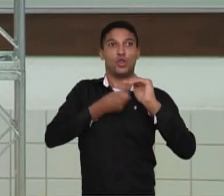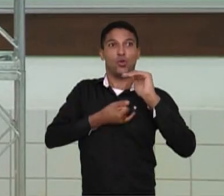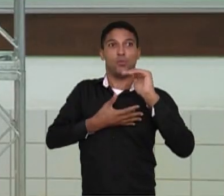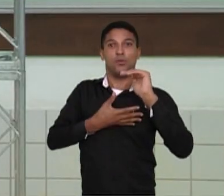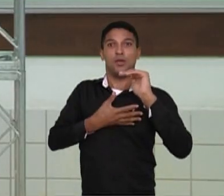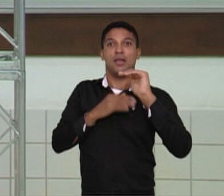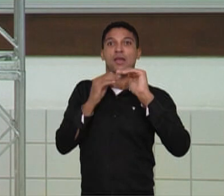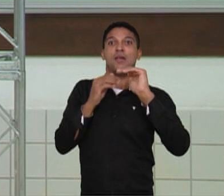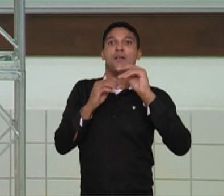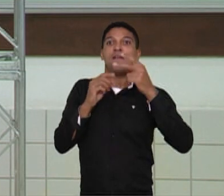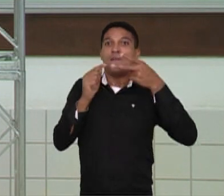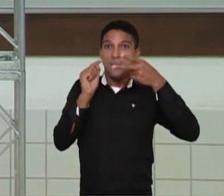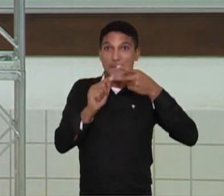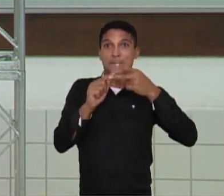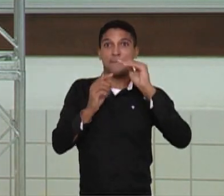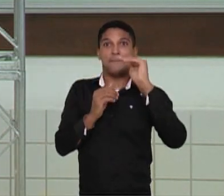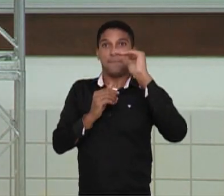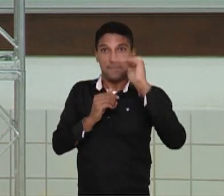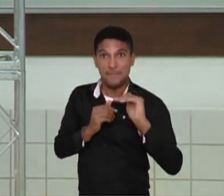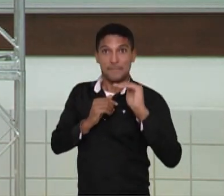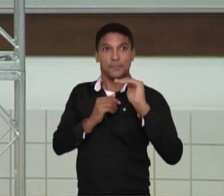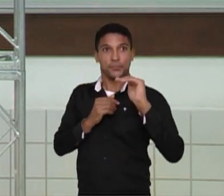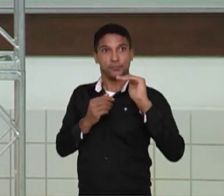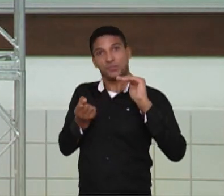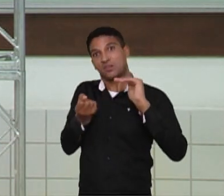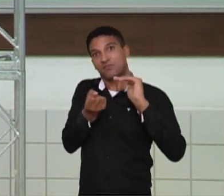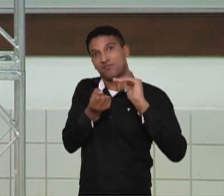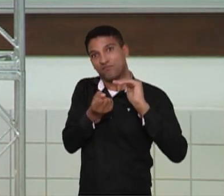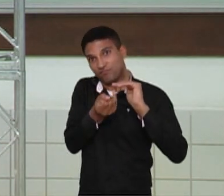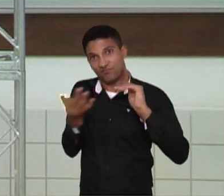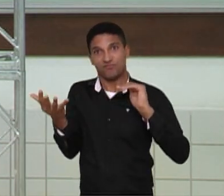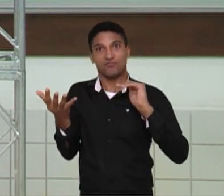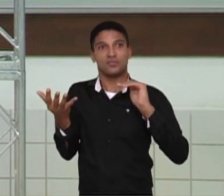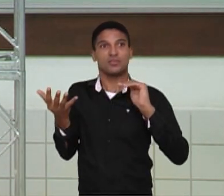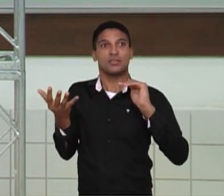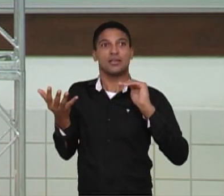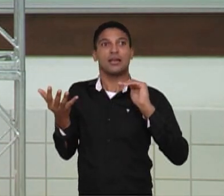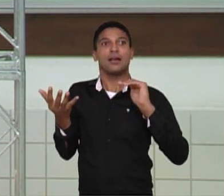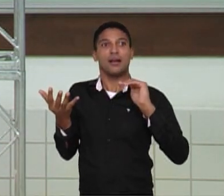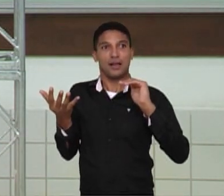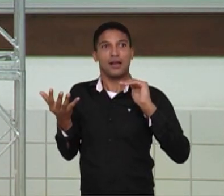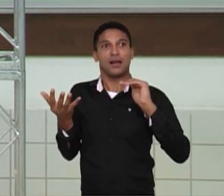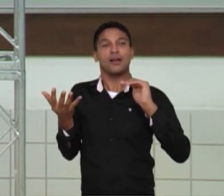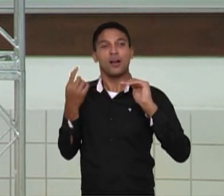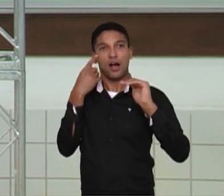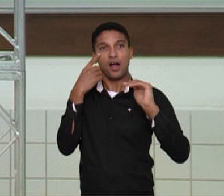um exemplo de um número inteiro. Veja, eu tenho